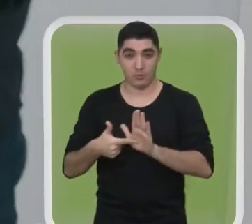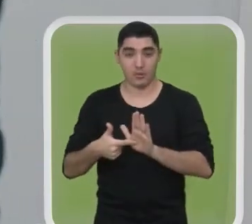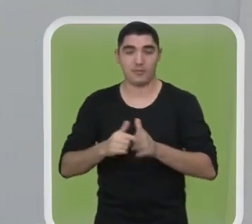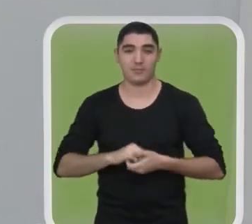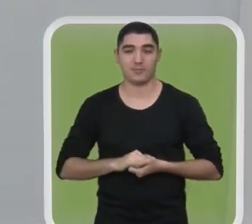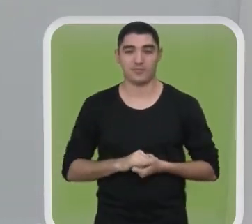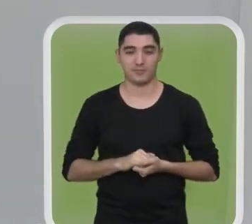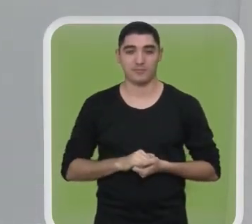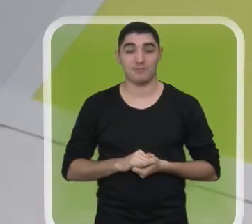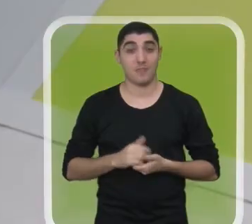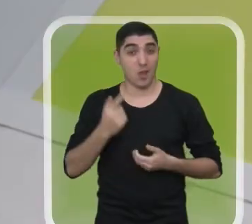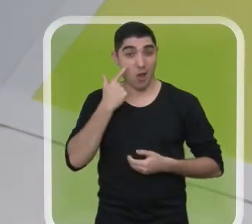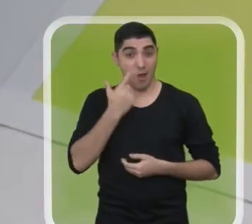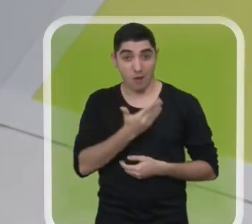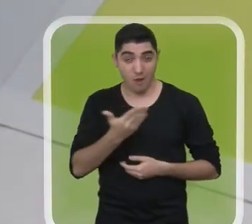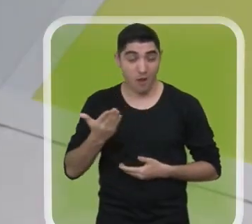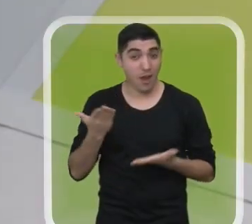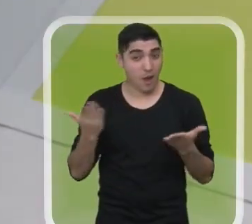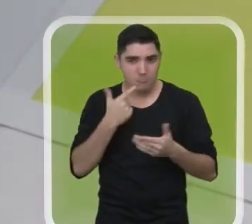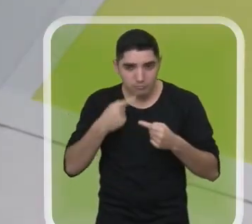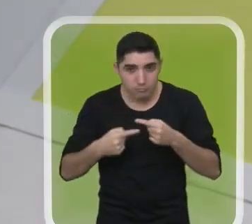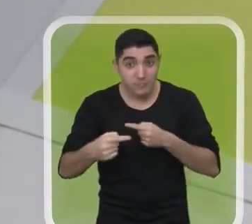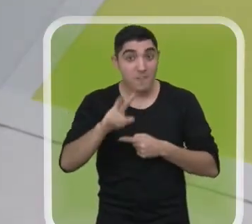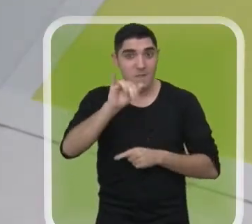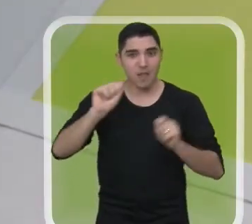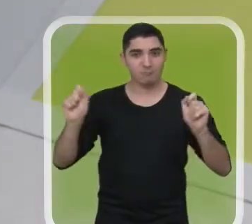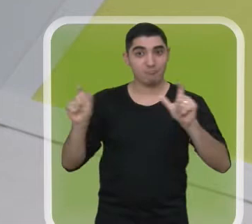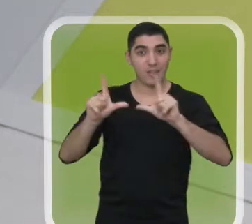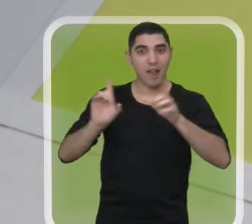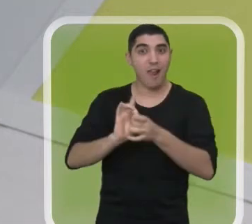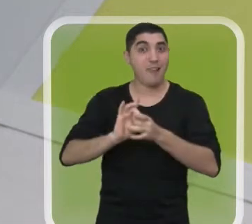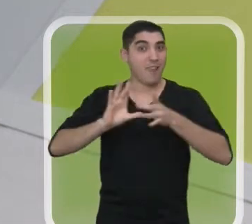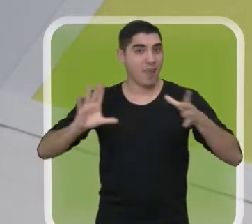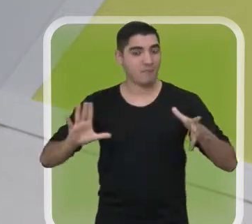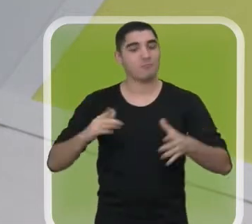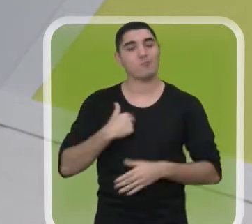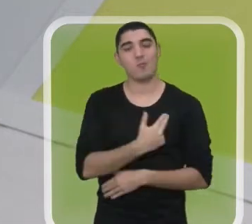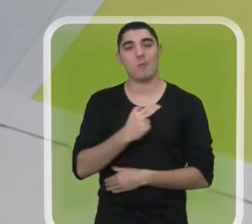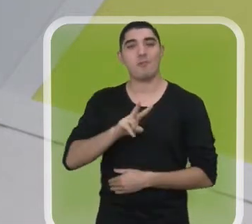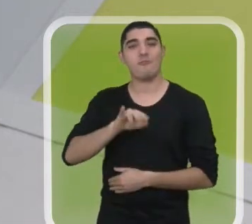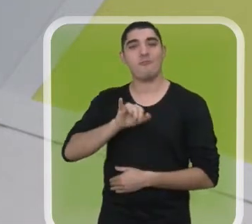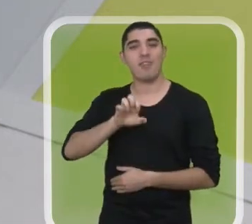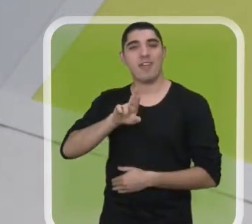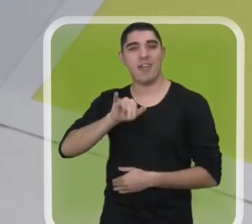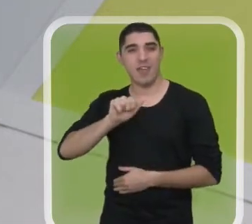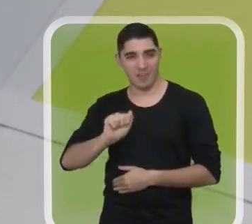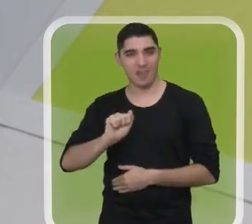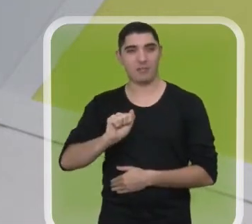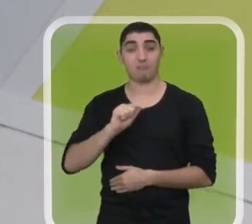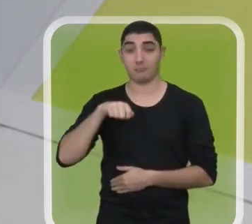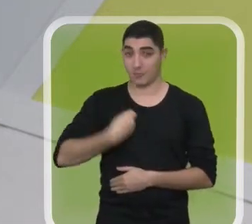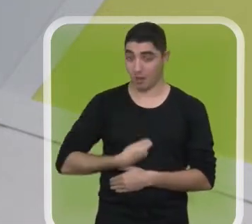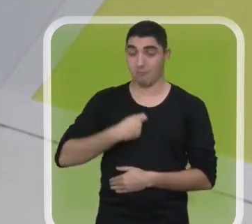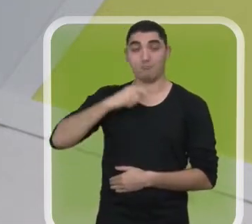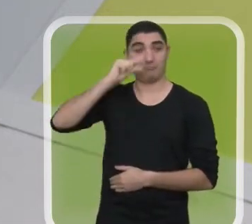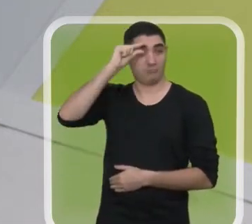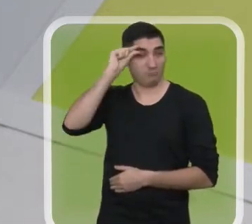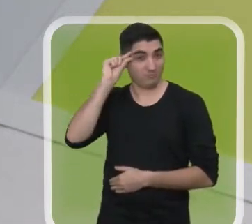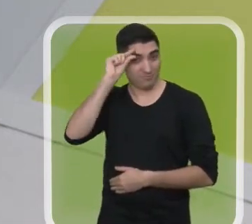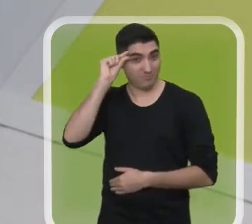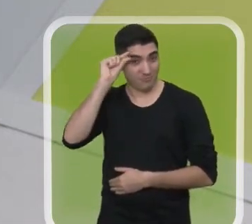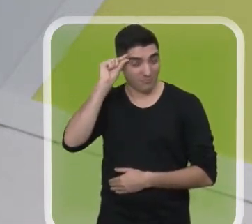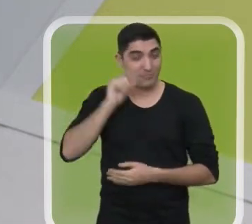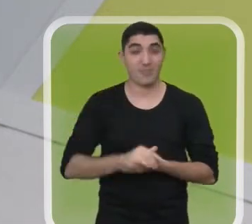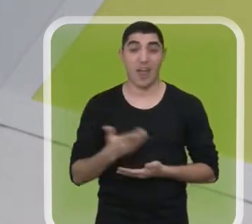youtube.com/câmarasjc. E olha, hein? Em breve, em TV aberta, hein? Eu sou o Vieira Júnior, vou com vocês nesta terça-feira ao vivo, aqui no meu